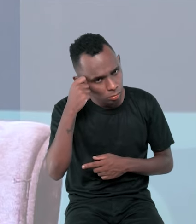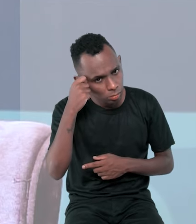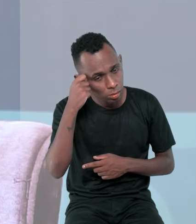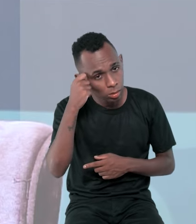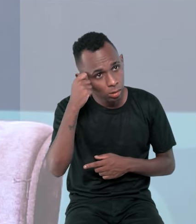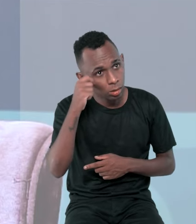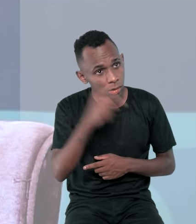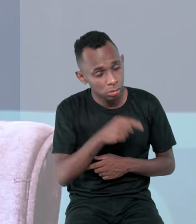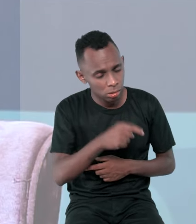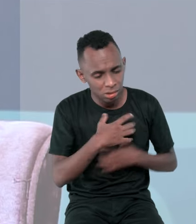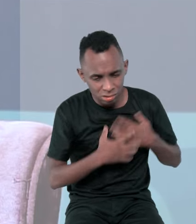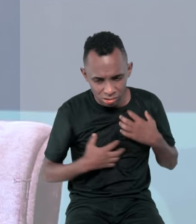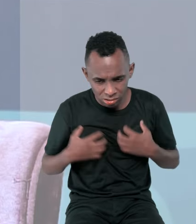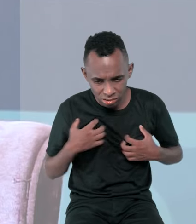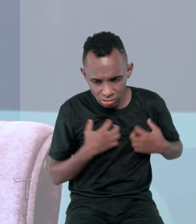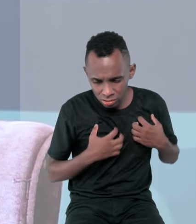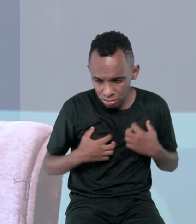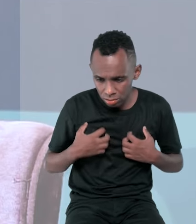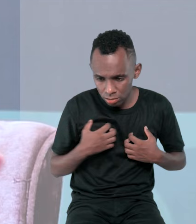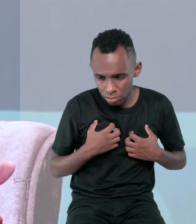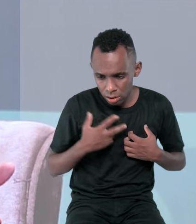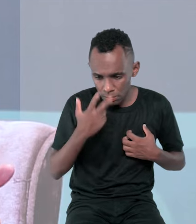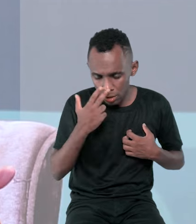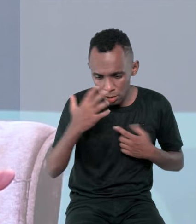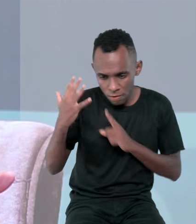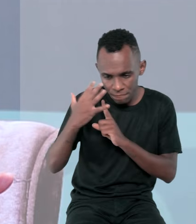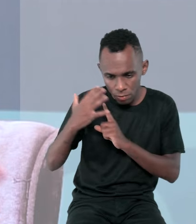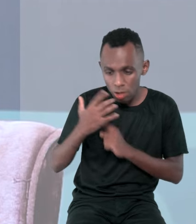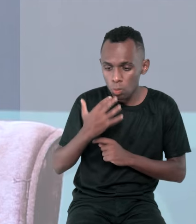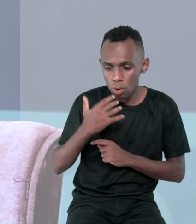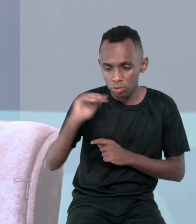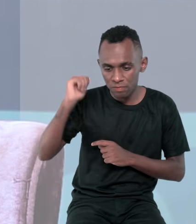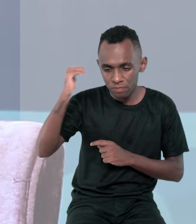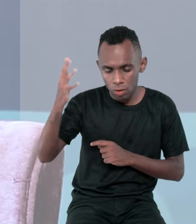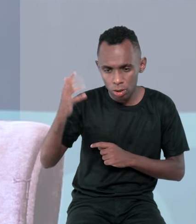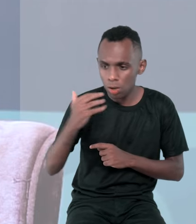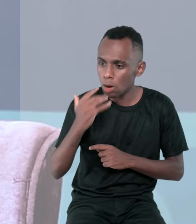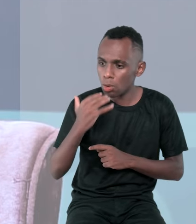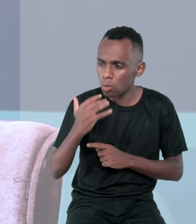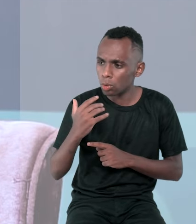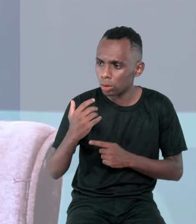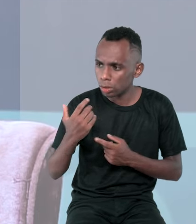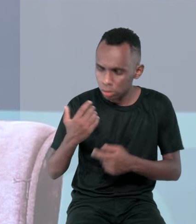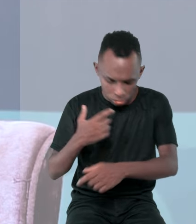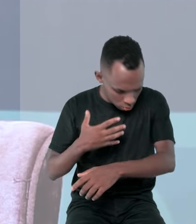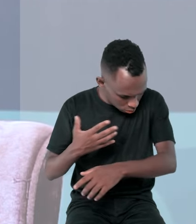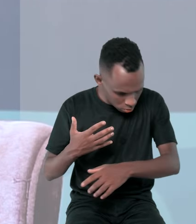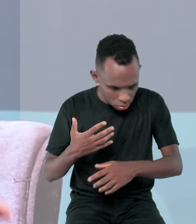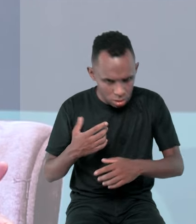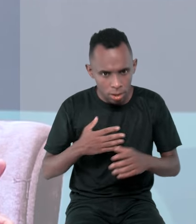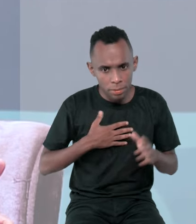no lugar dessa mutilação é colocada uma cor. E essa cor significa que você perdeu um pedaço da